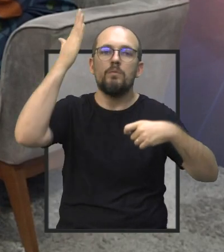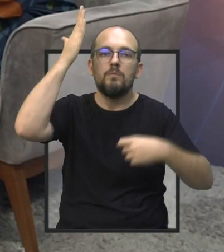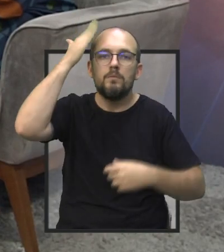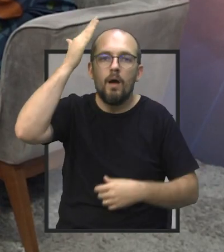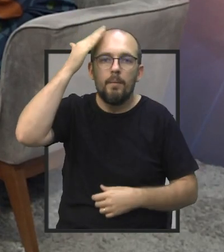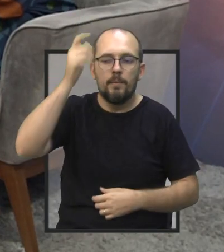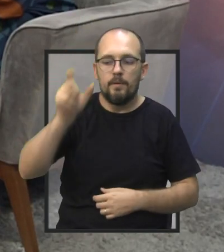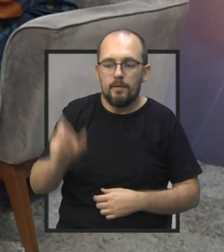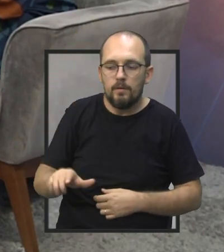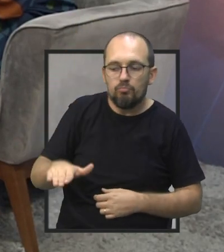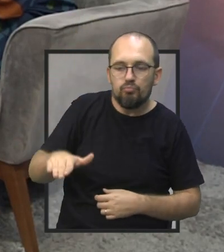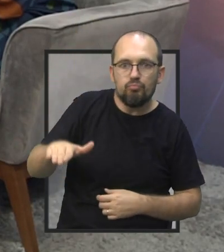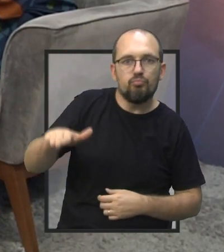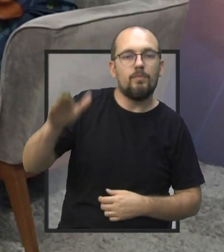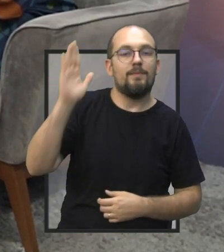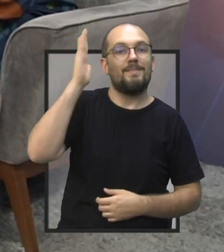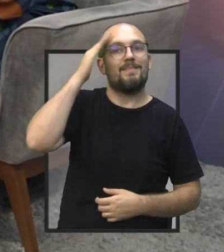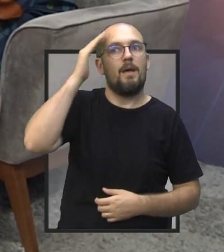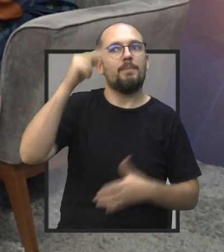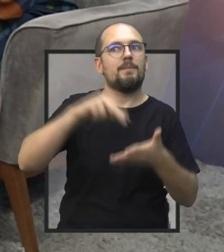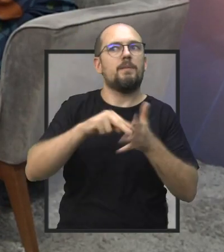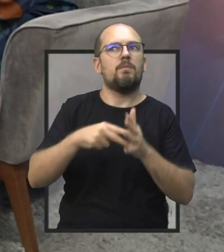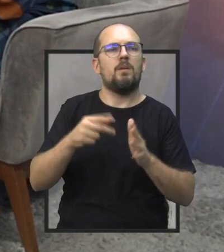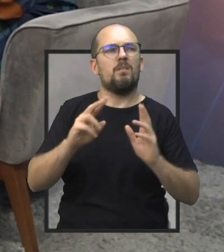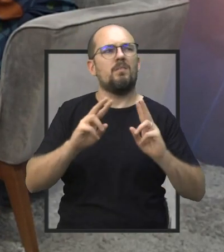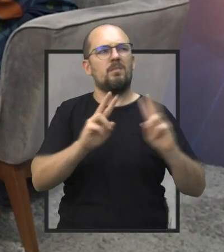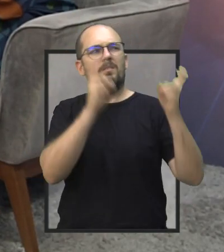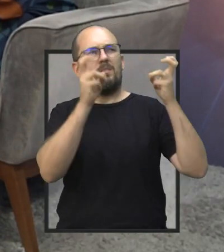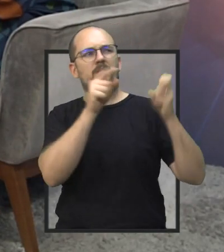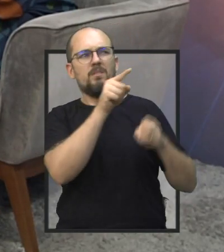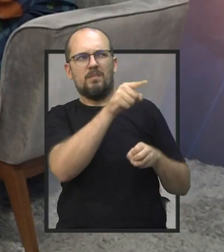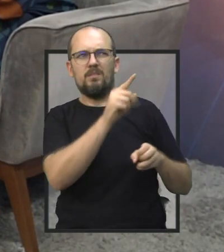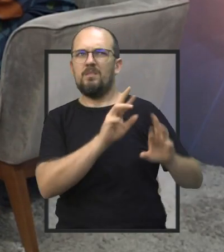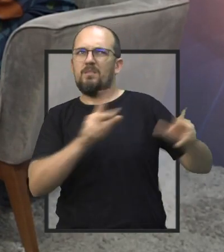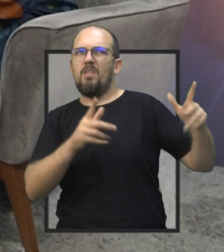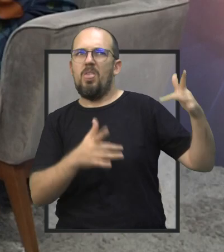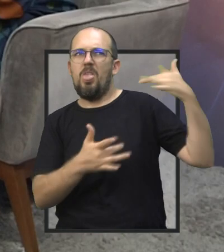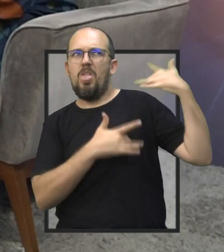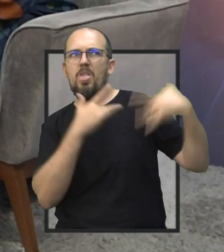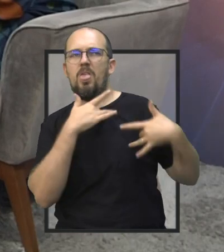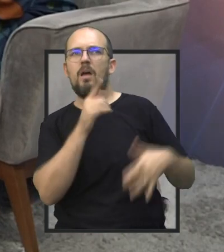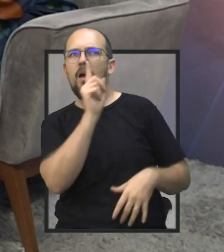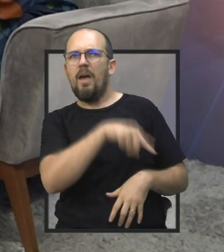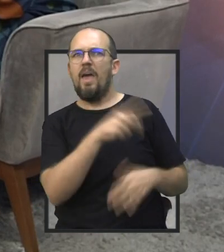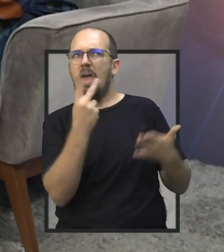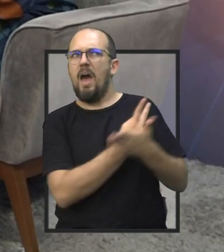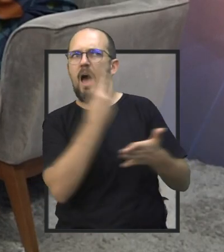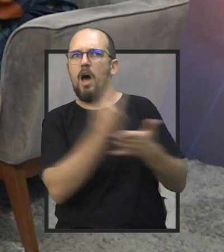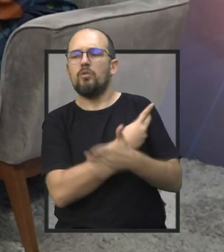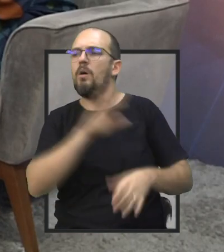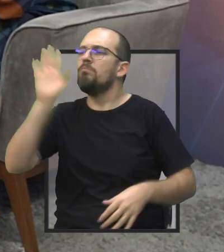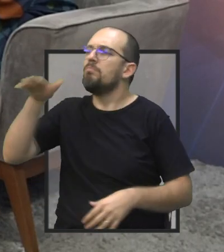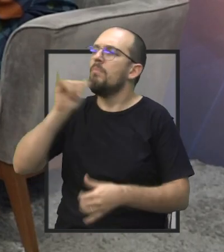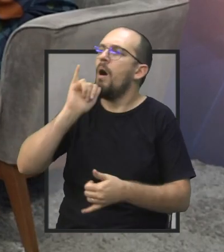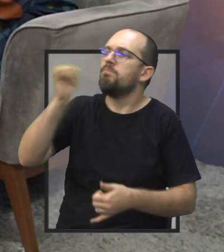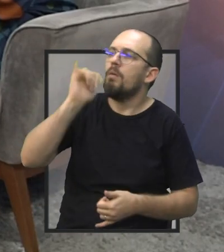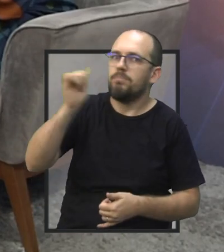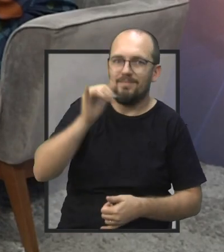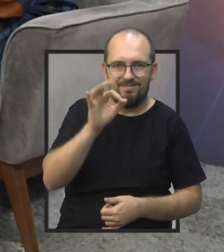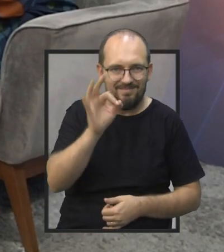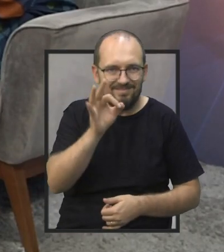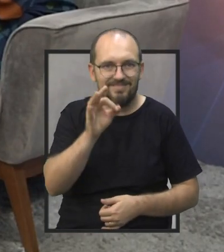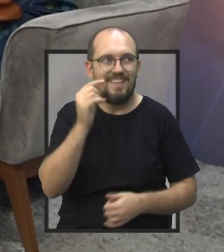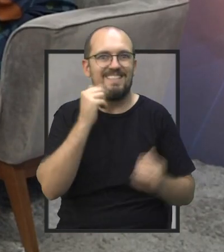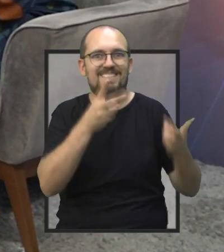saber o que é uma violência sexual, né? Ela saber identificar o que está errado, o que está fora da curva ali,